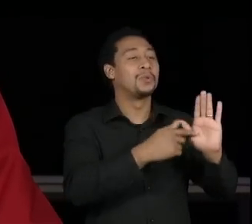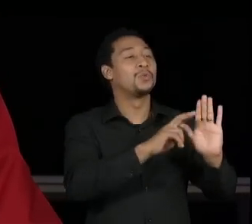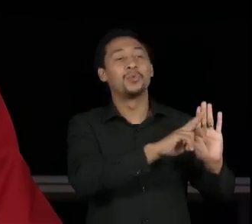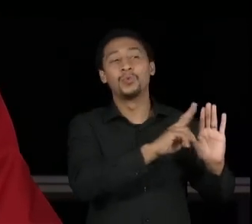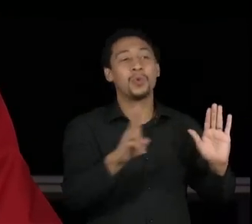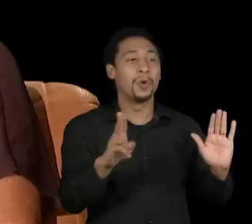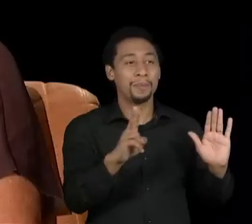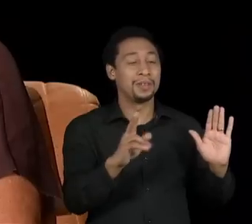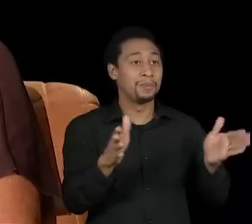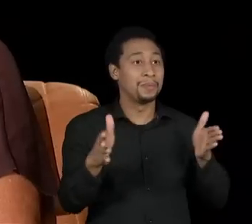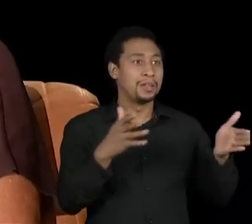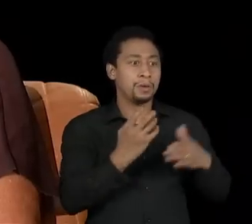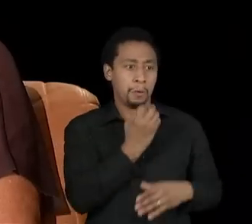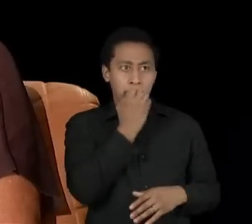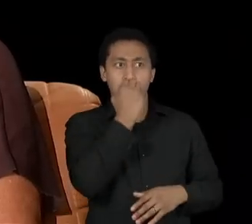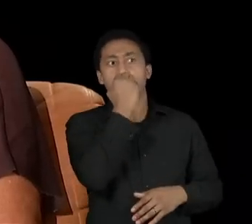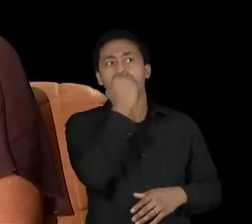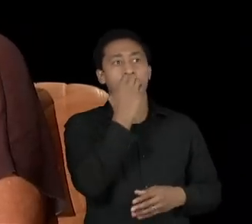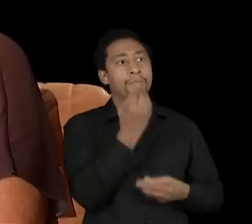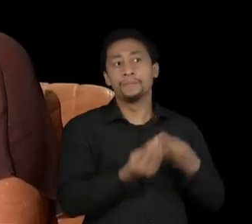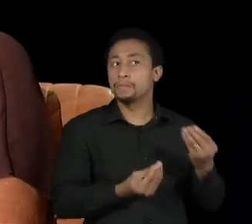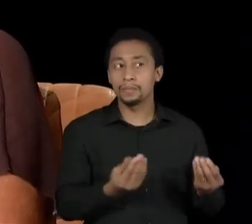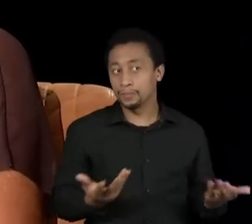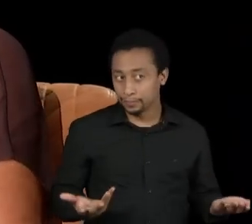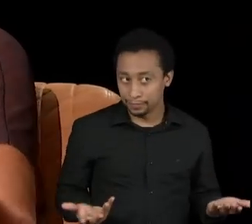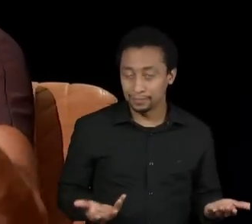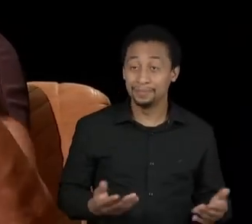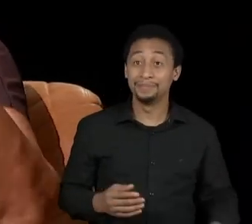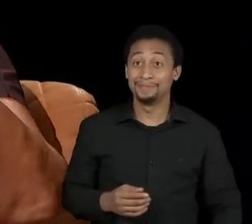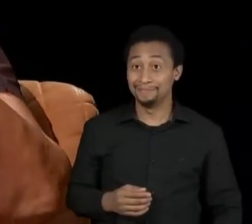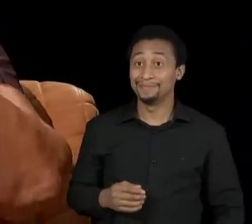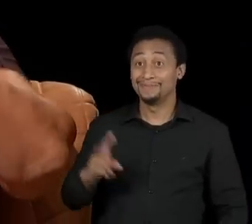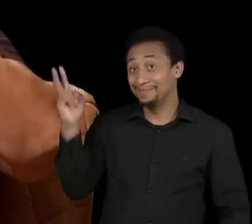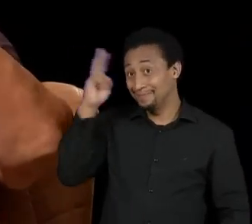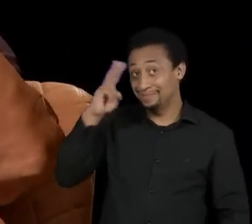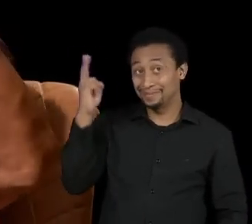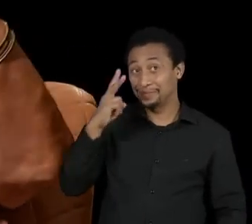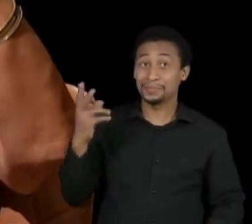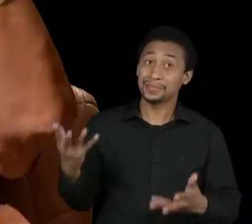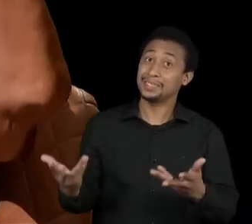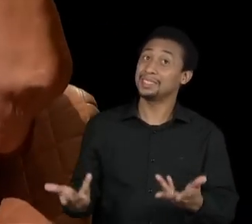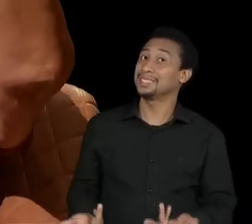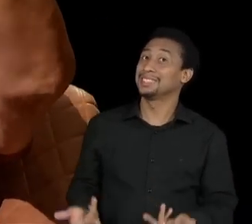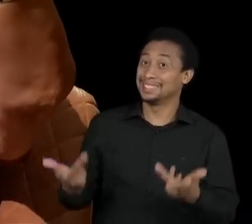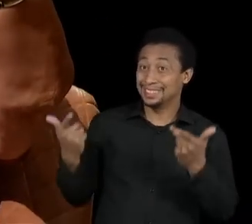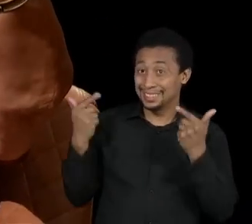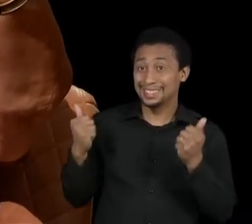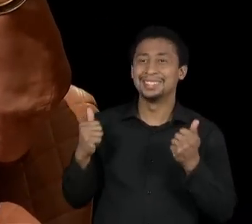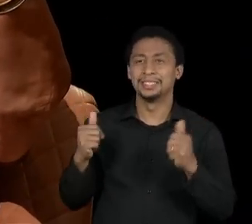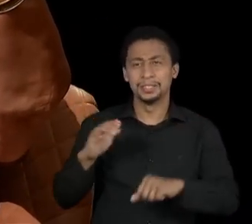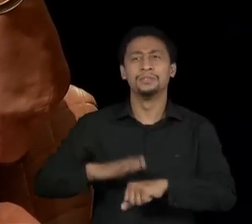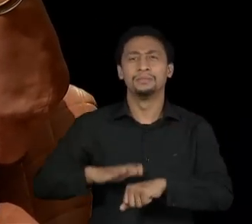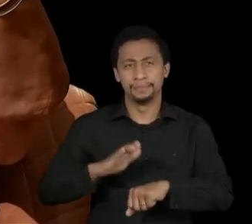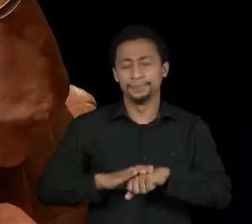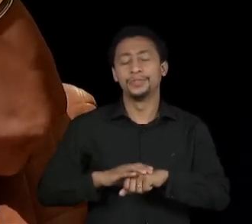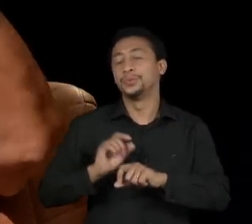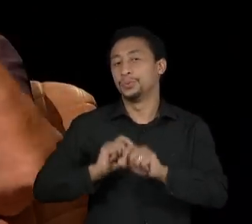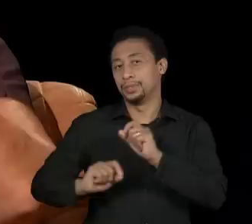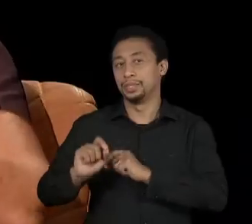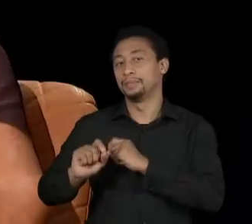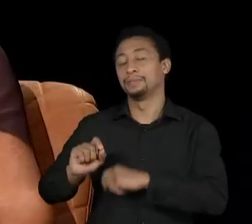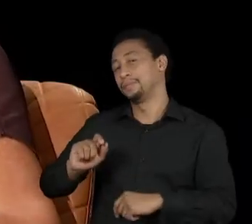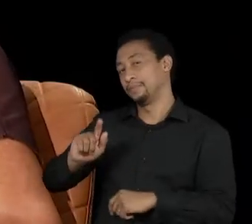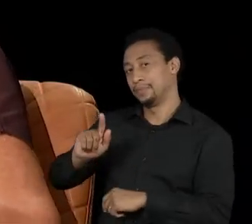censura? Essa história é maravilhosa. Ao mesmo tempo, nós fazíamos Galileu Galilei à noite